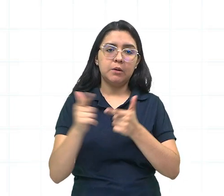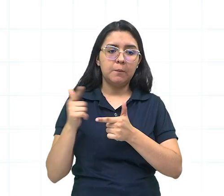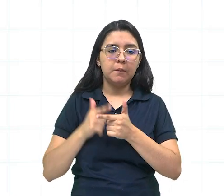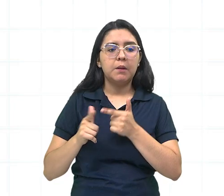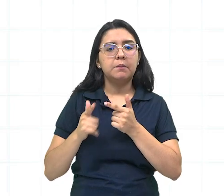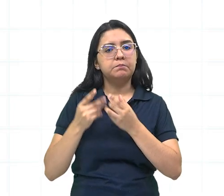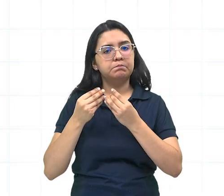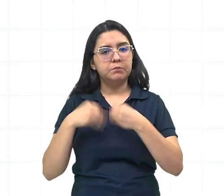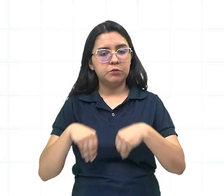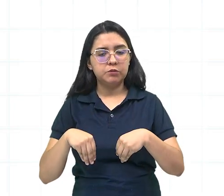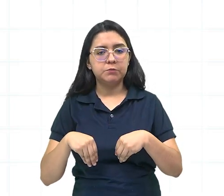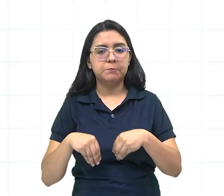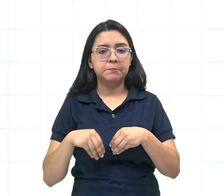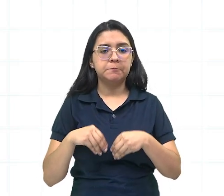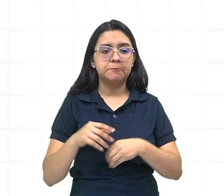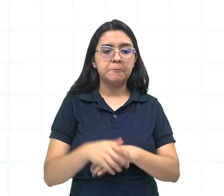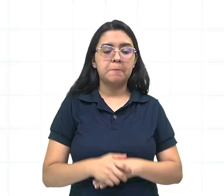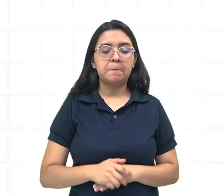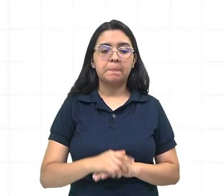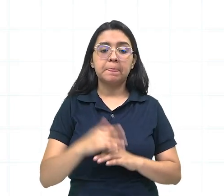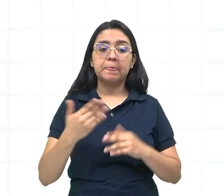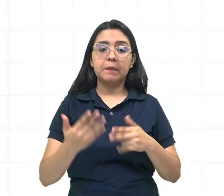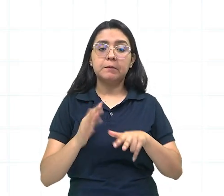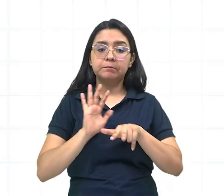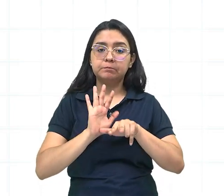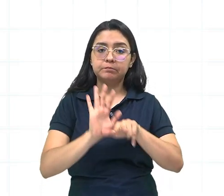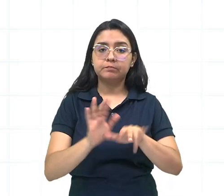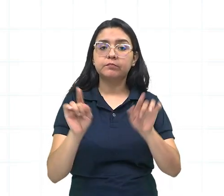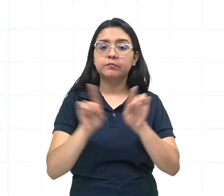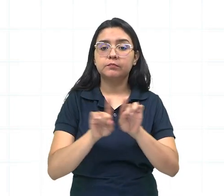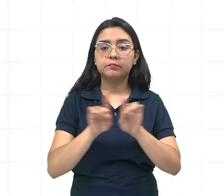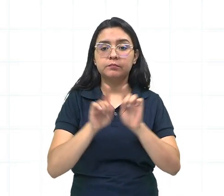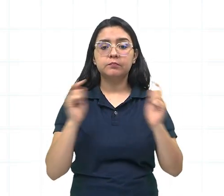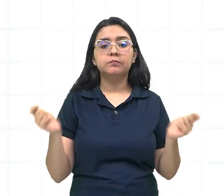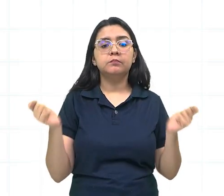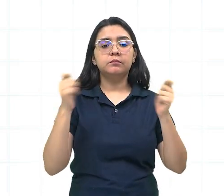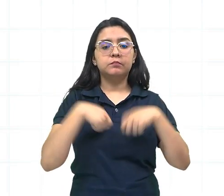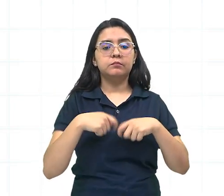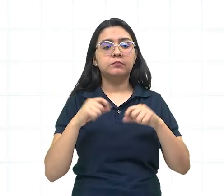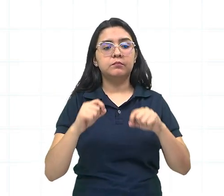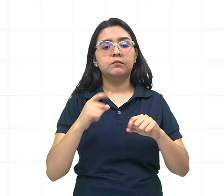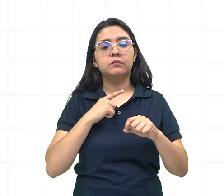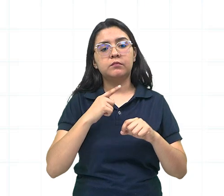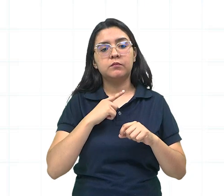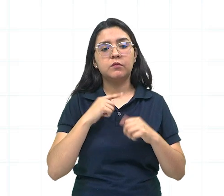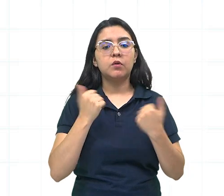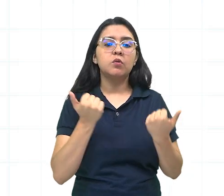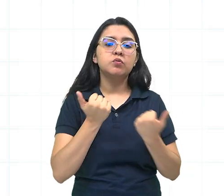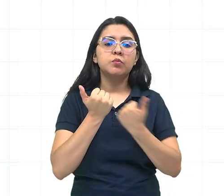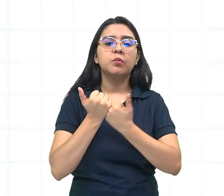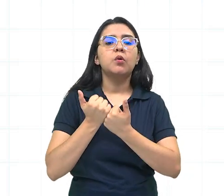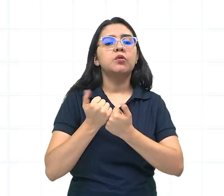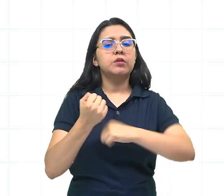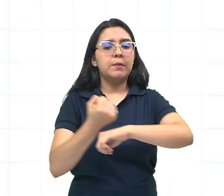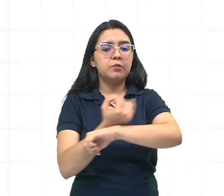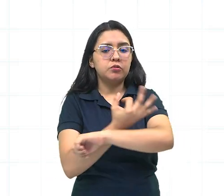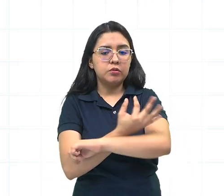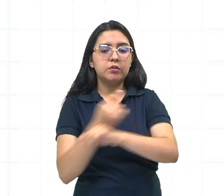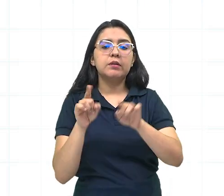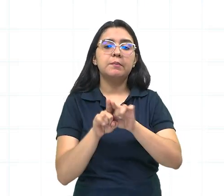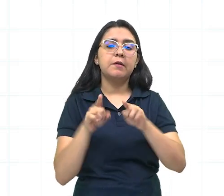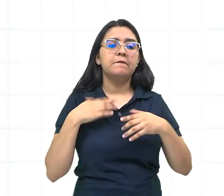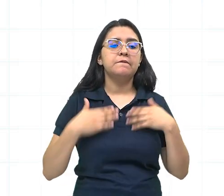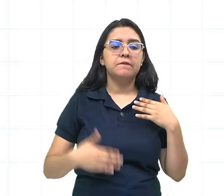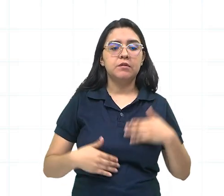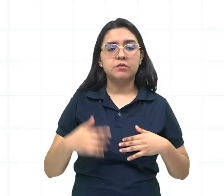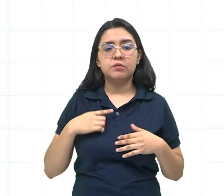problemas. Os primeiros socorros também proporcionam suporte emocional e físico até a chegada da